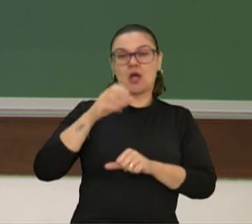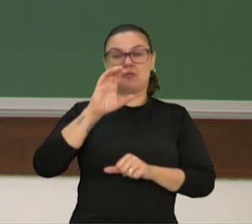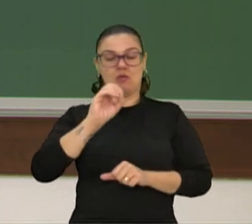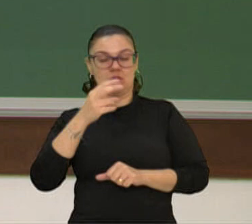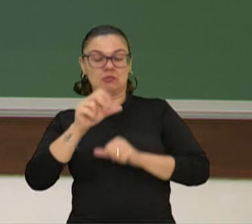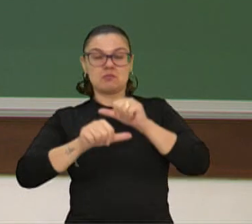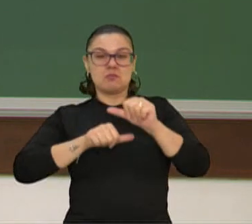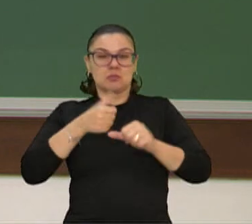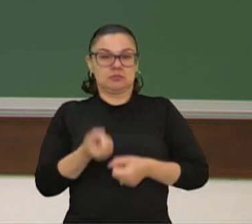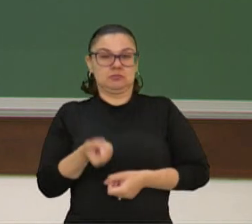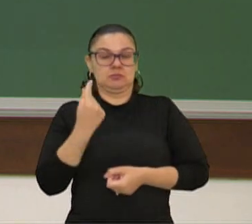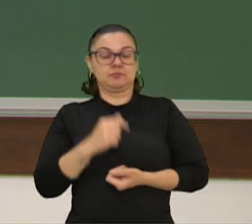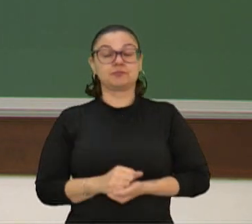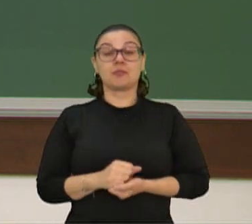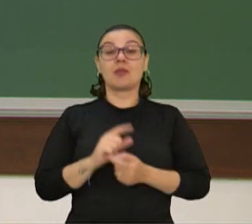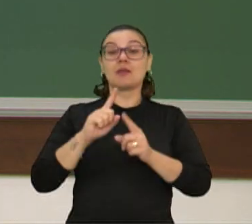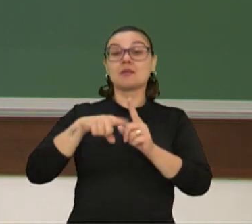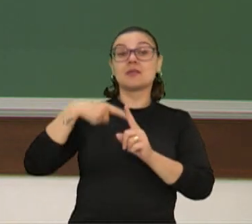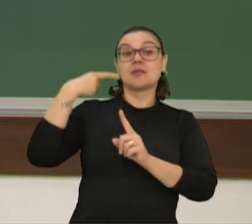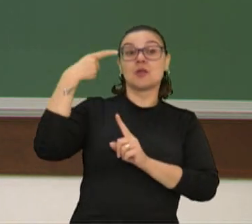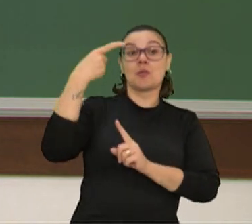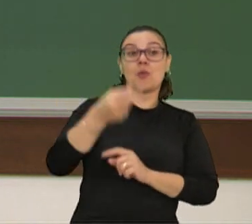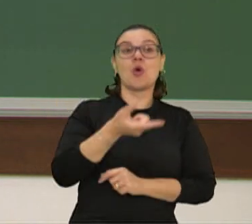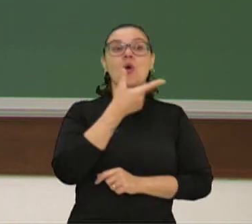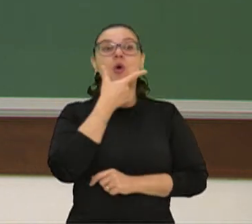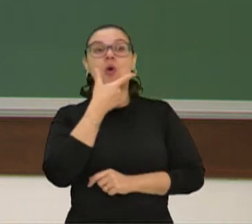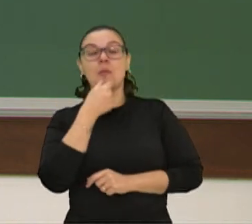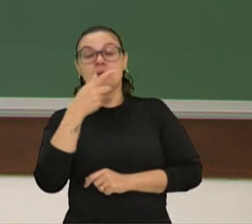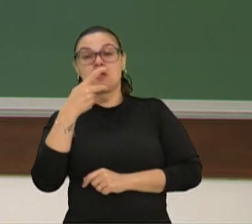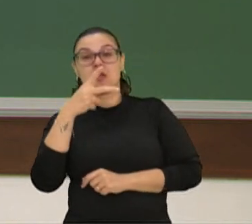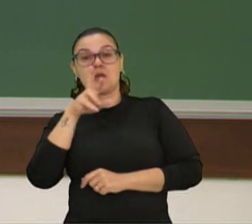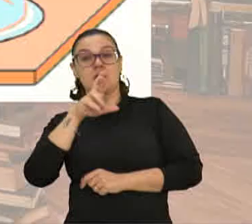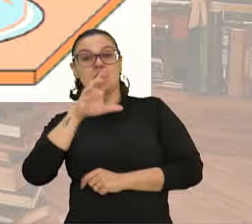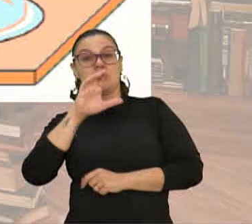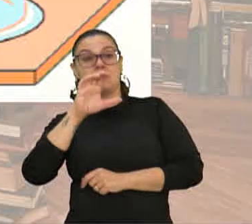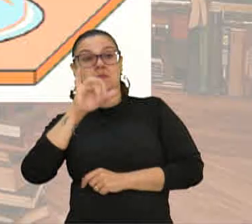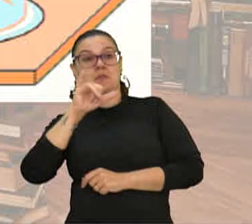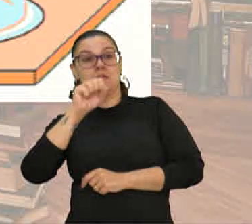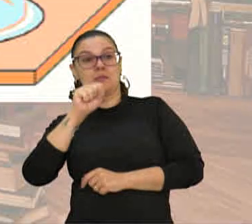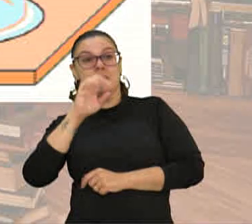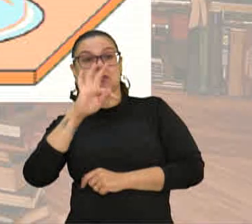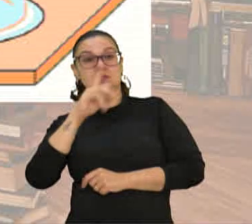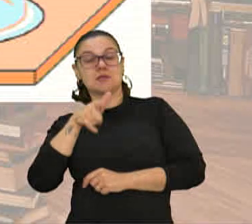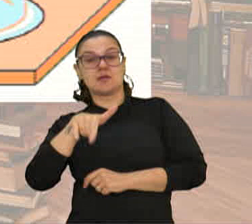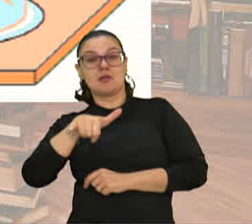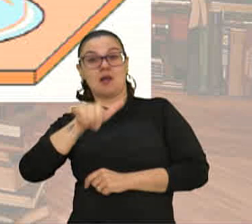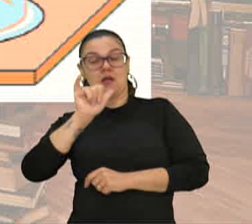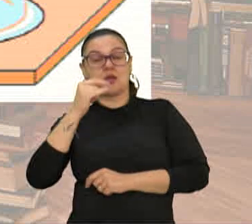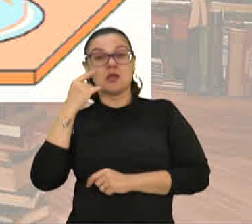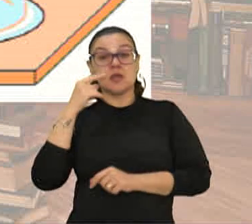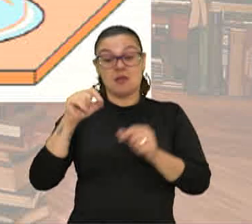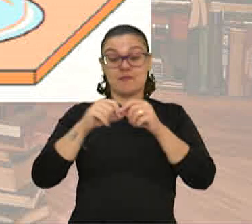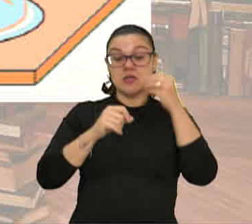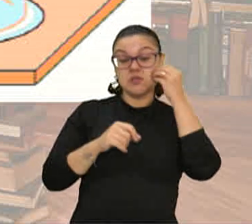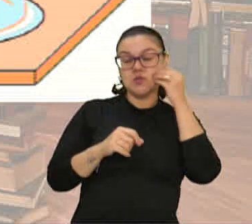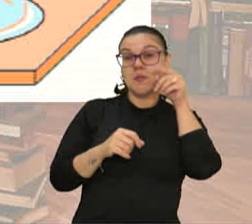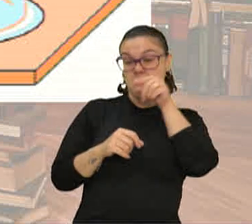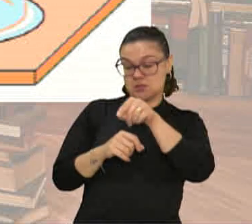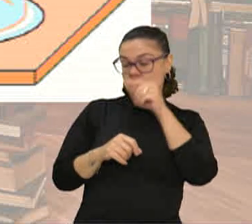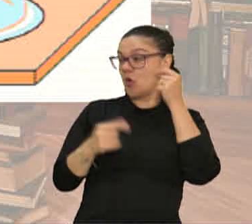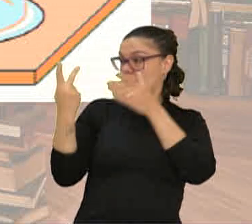oxigênio. Aí veio o Joseph Priestley. O que ele fez? O experimento que está na imagem. Então ele colocou uma